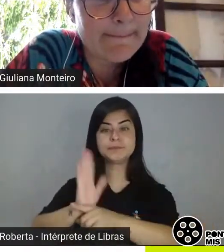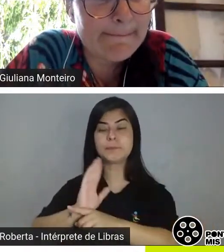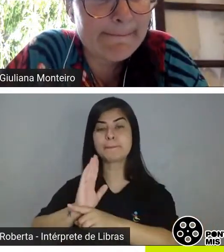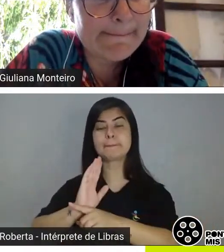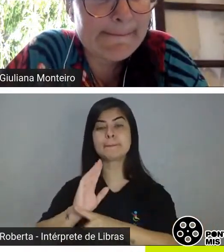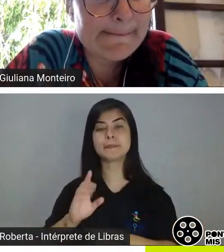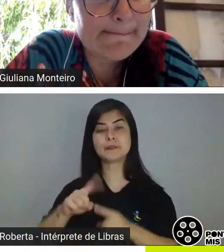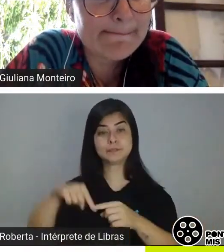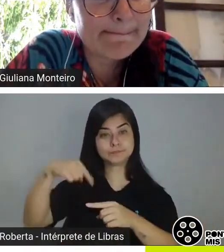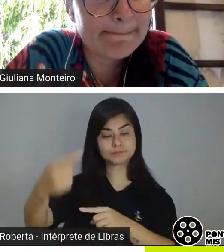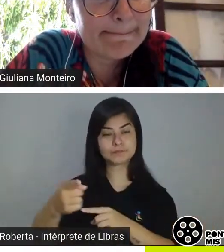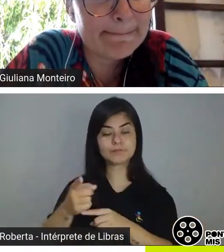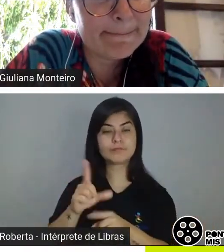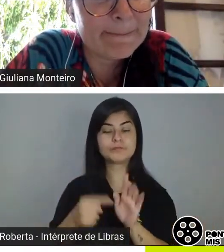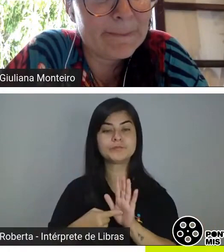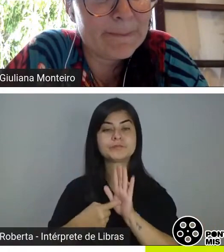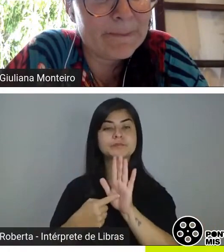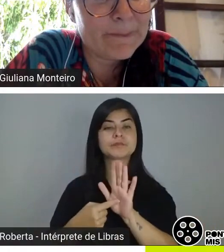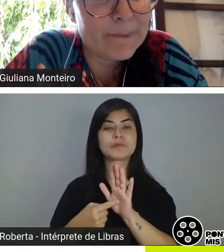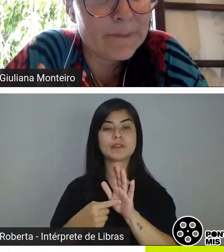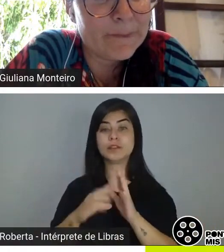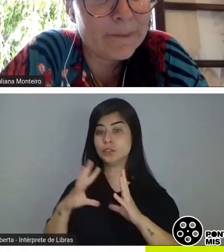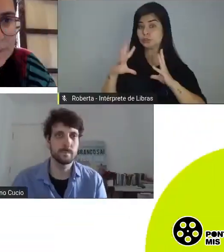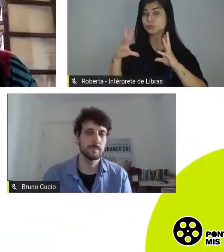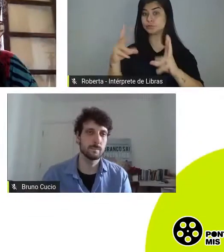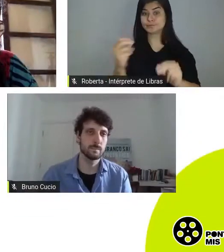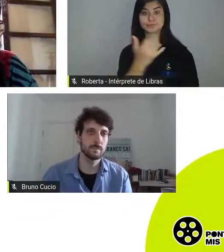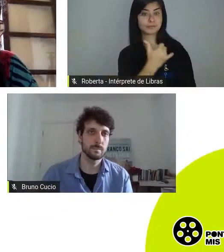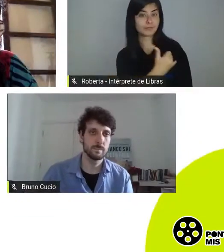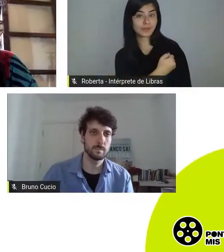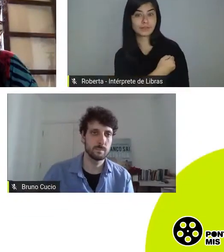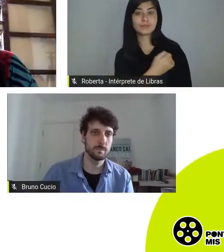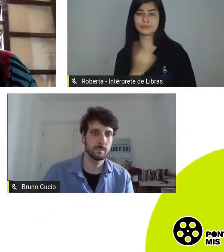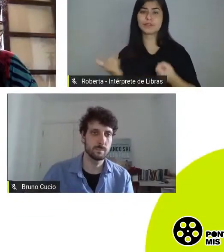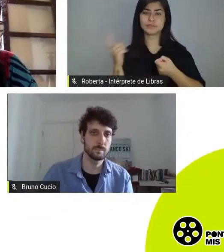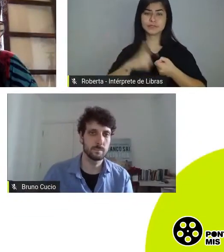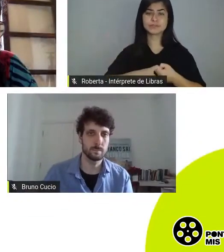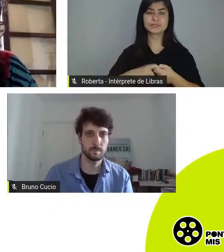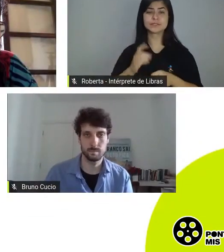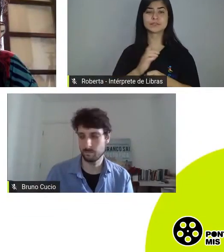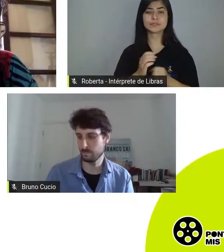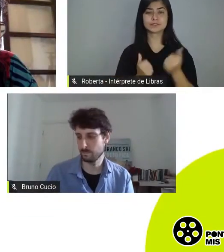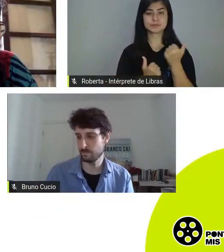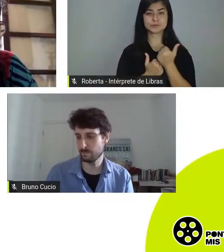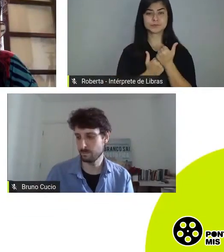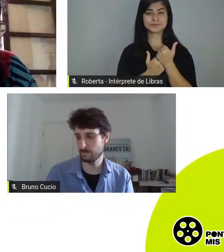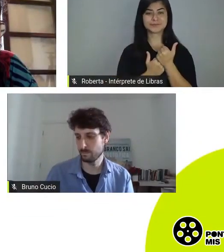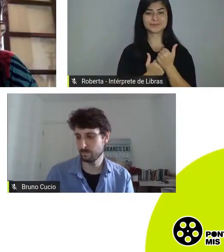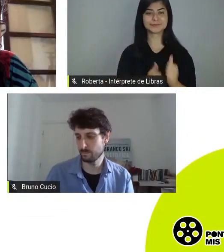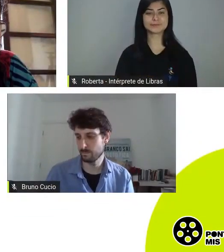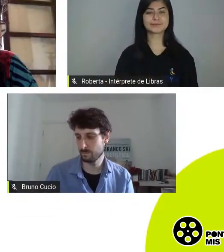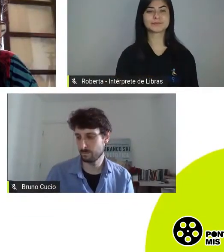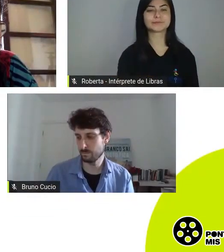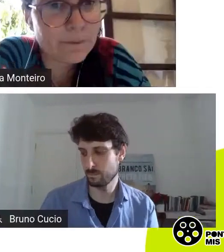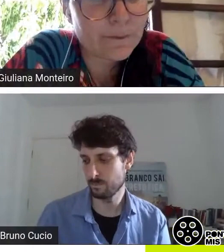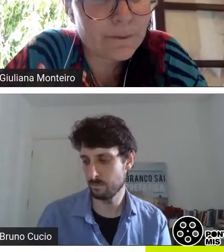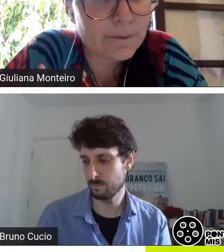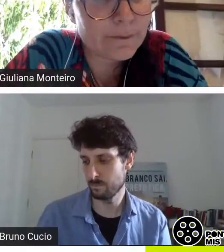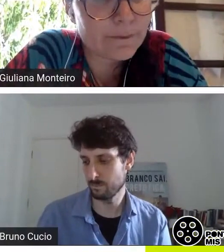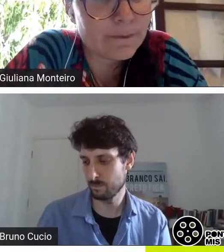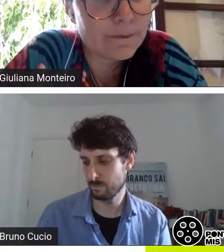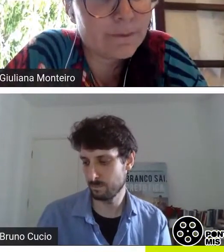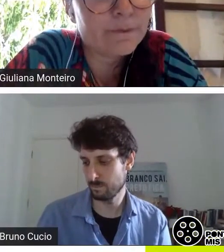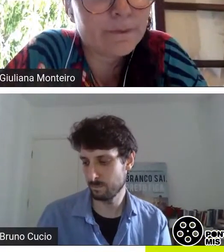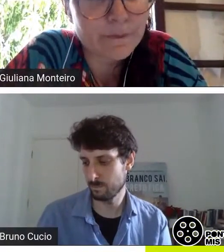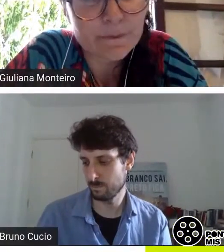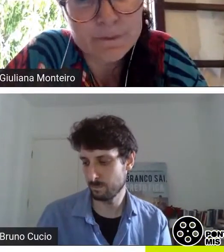pandemia, todo mundo vacinado, vai voltar, as pessoas vão querer o cinema, a experiência do cinema é uma experiência rica,